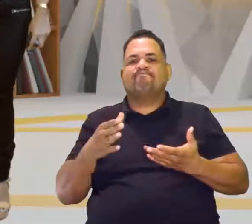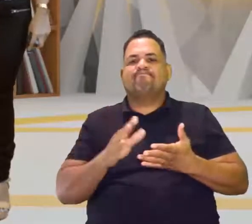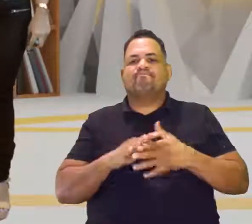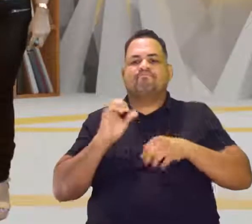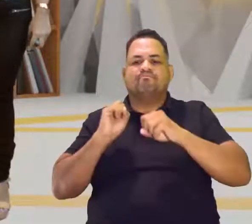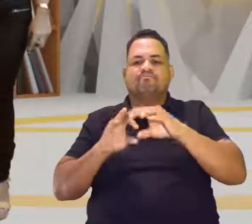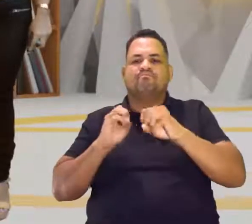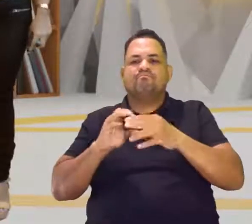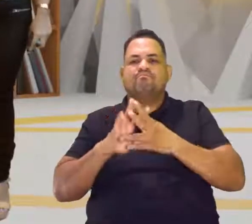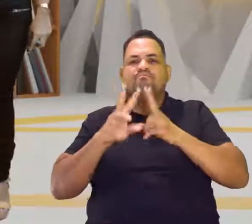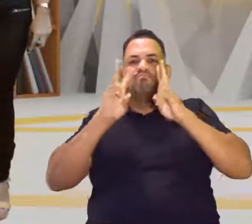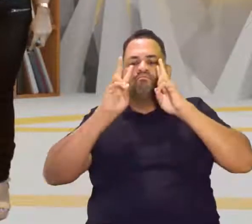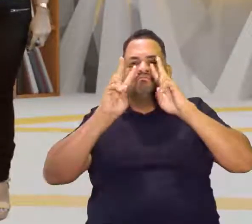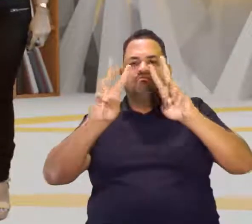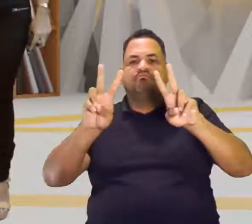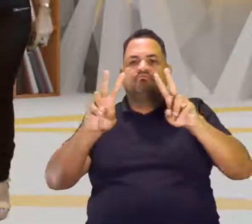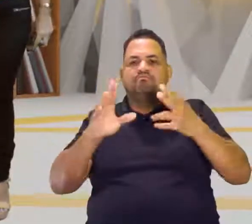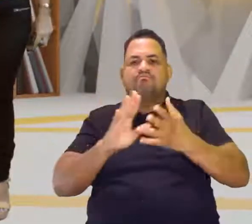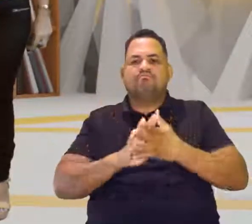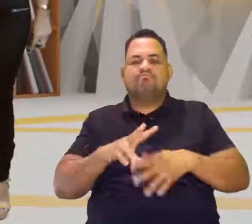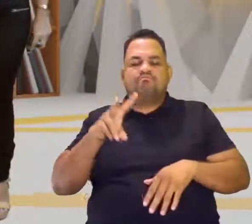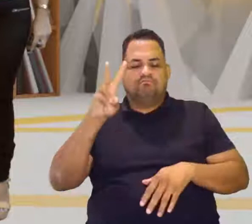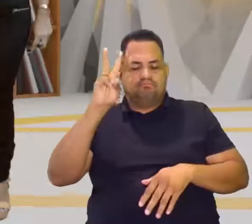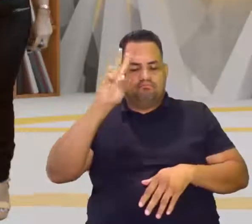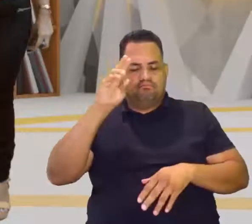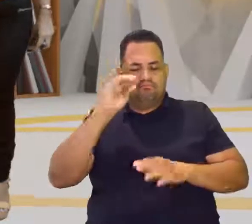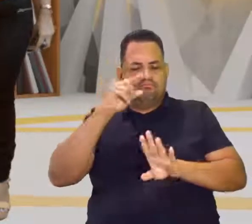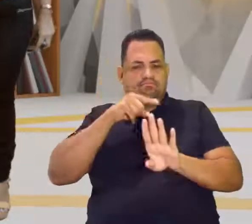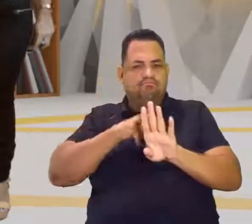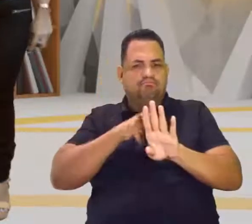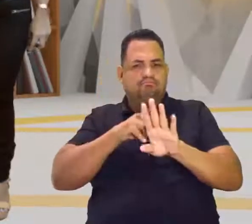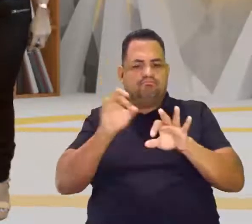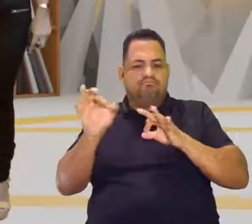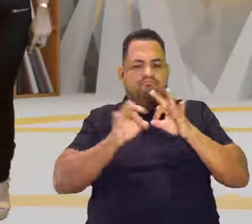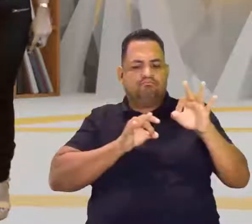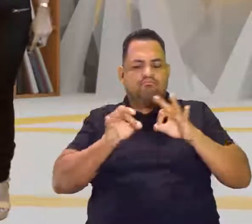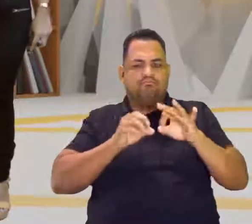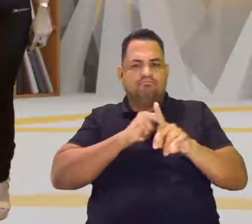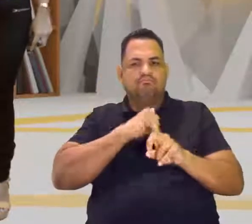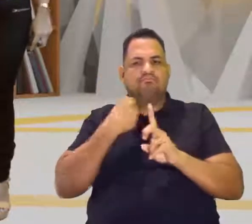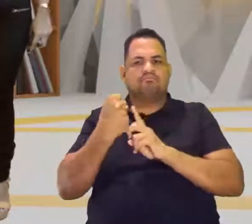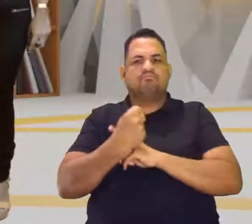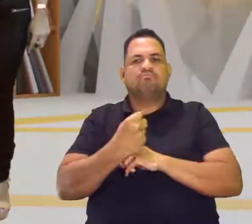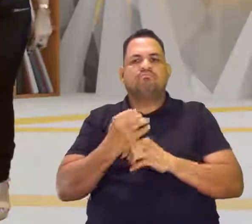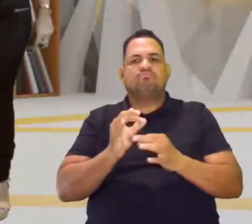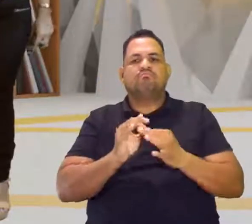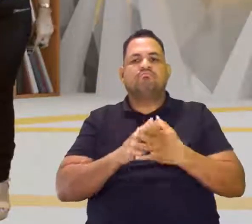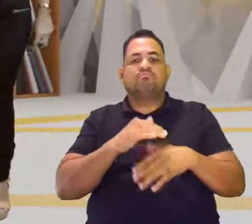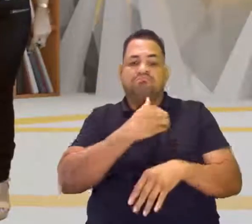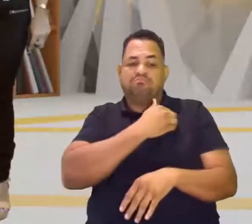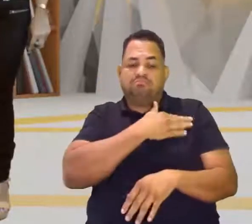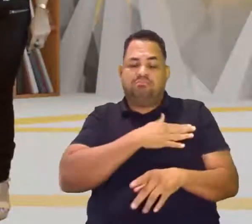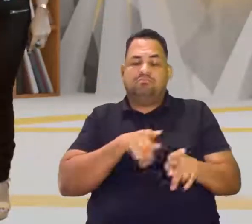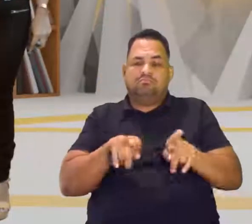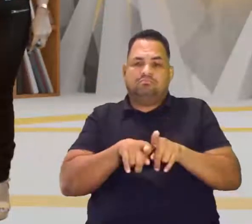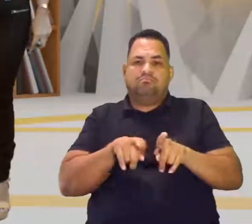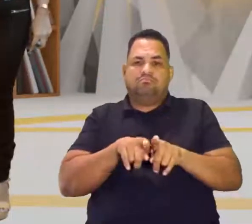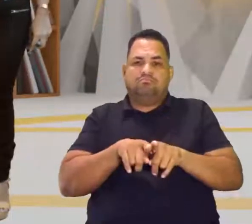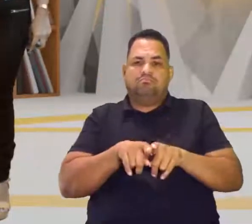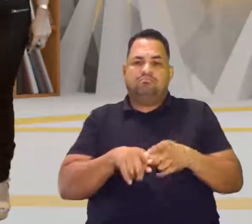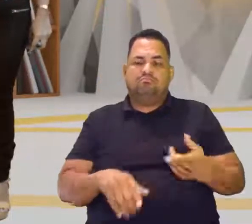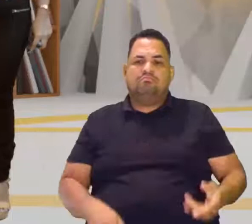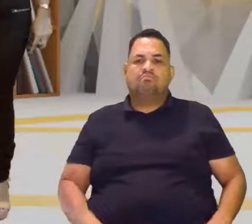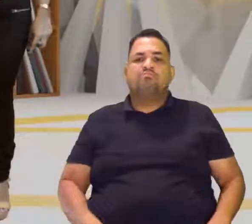reproduzir essas divisões que existem lembro da subjetividade que é construída socialmente então preconceito ele foi construído